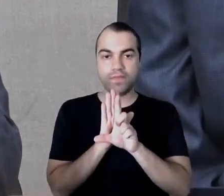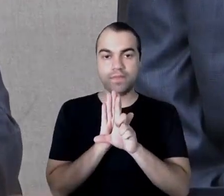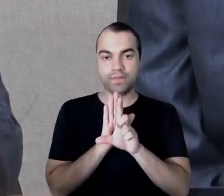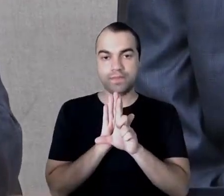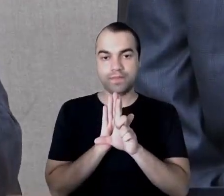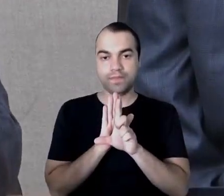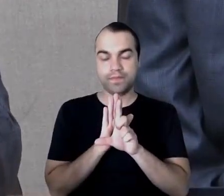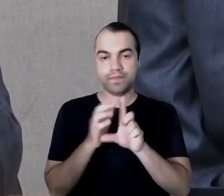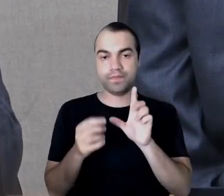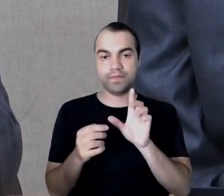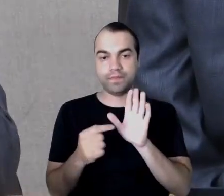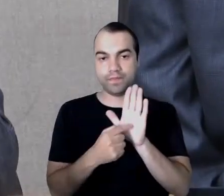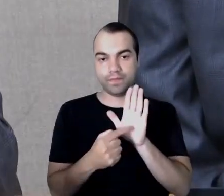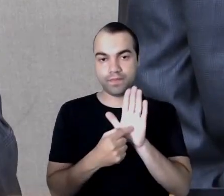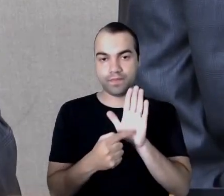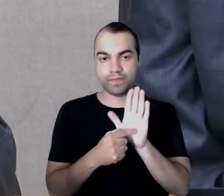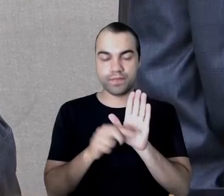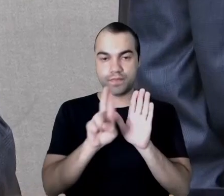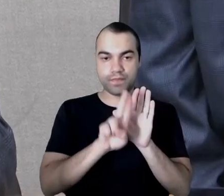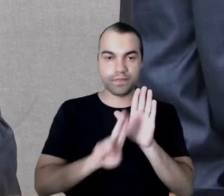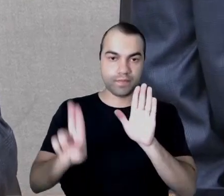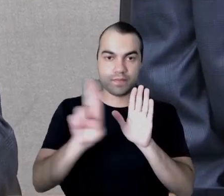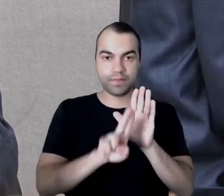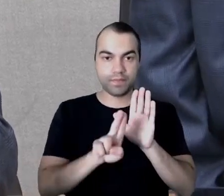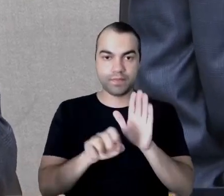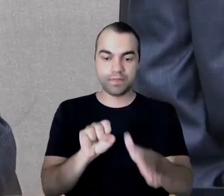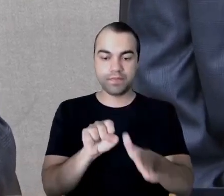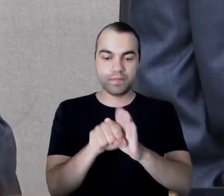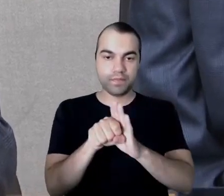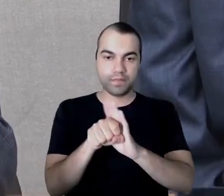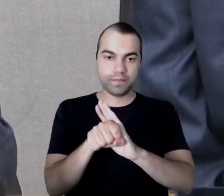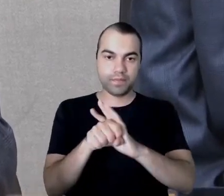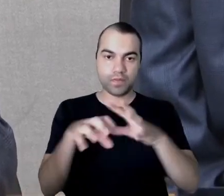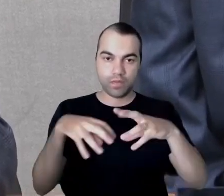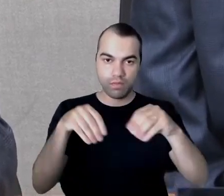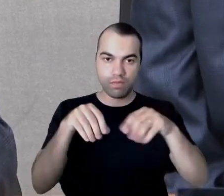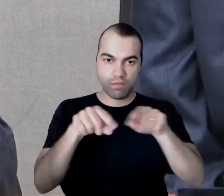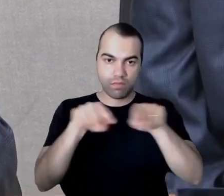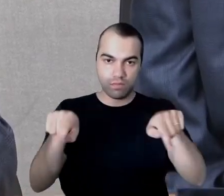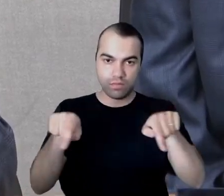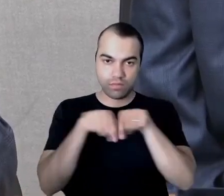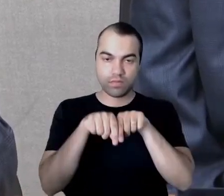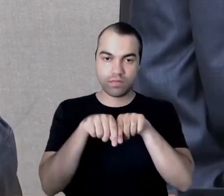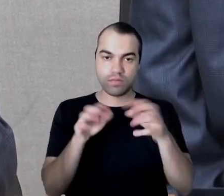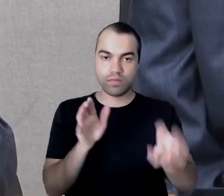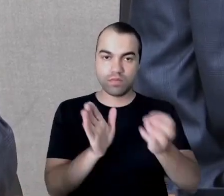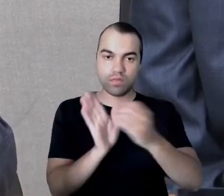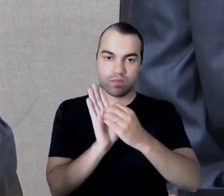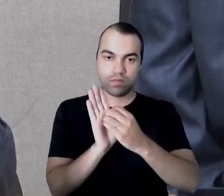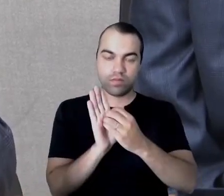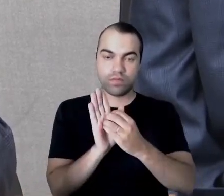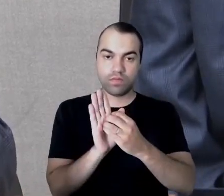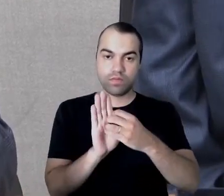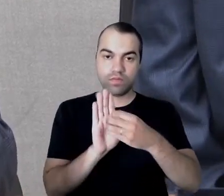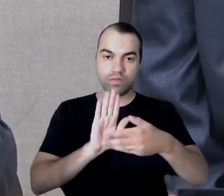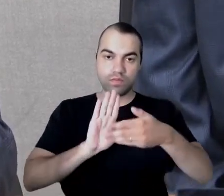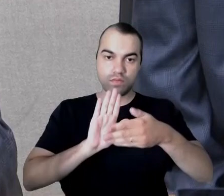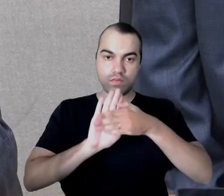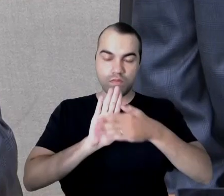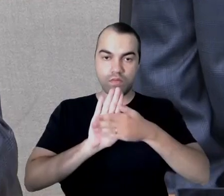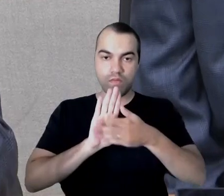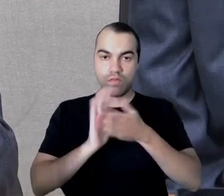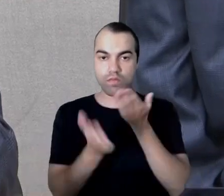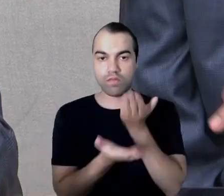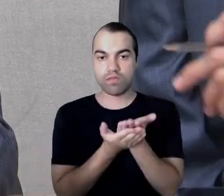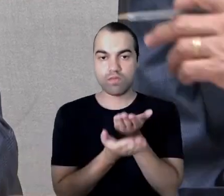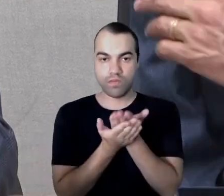de uso e ocupação do nosso solo foram anexados a proposição o estudo